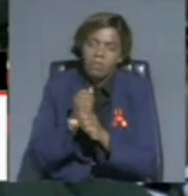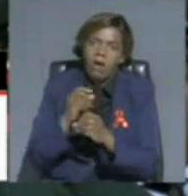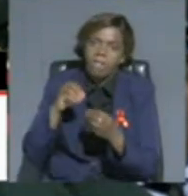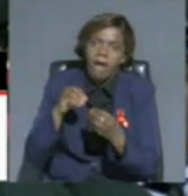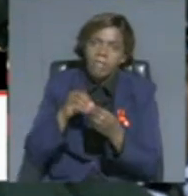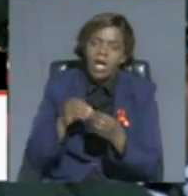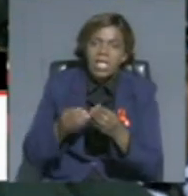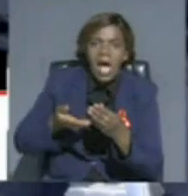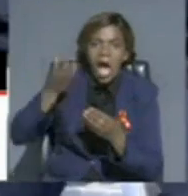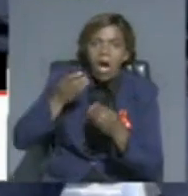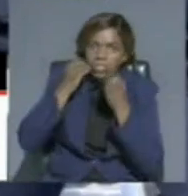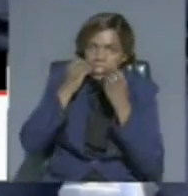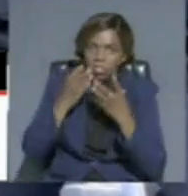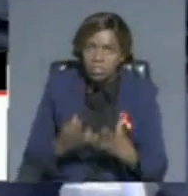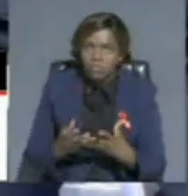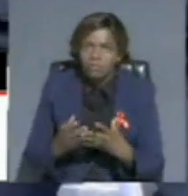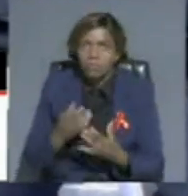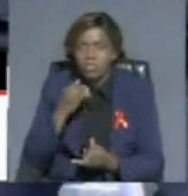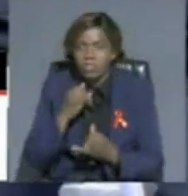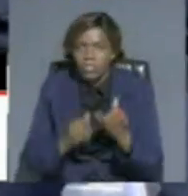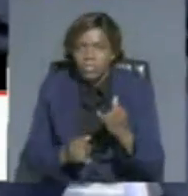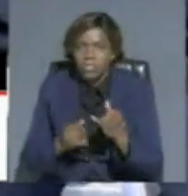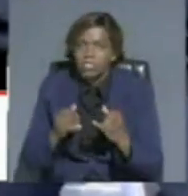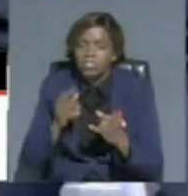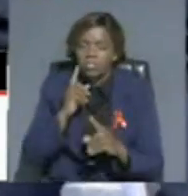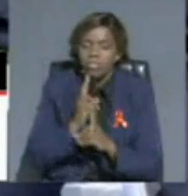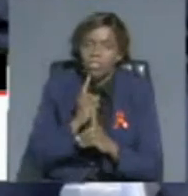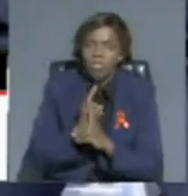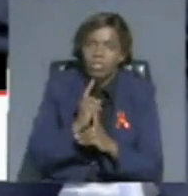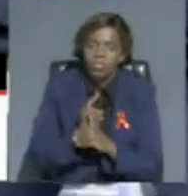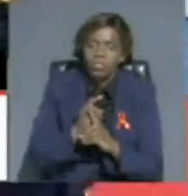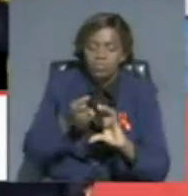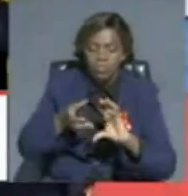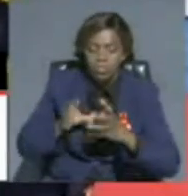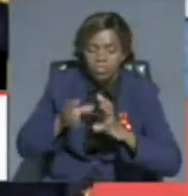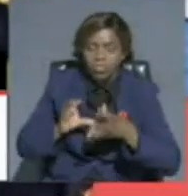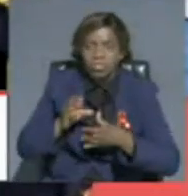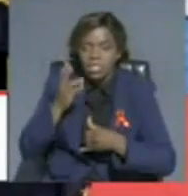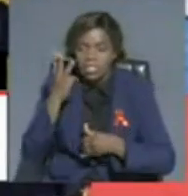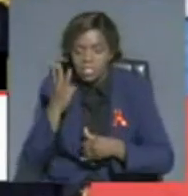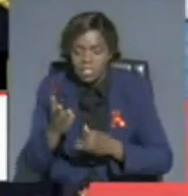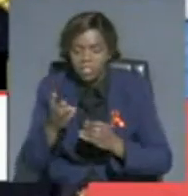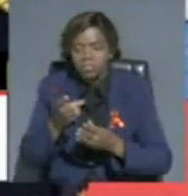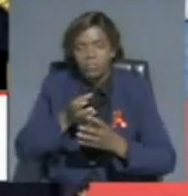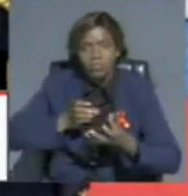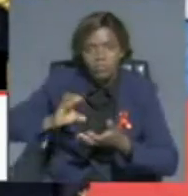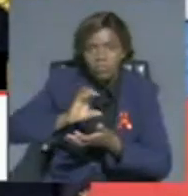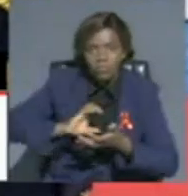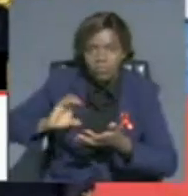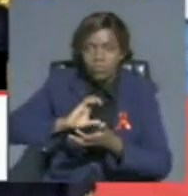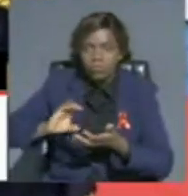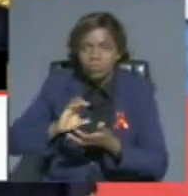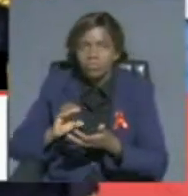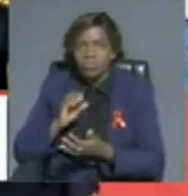alto permitiu a conclusão do terceiro curso de licenciatura dos 50